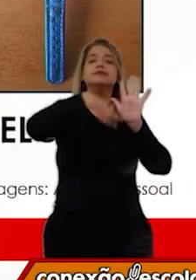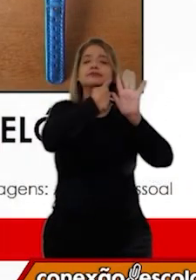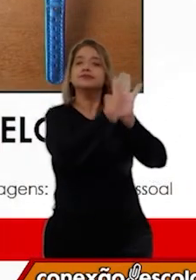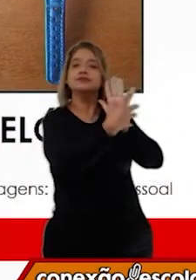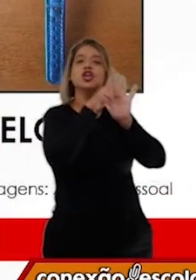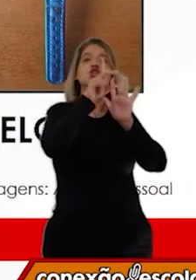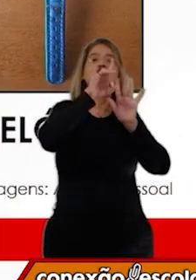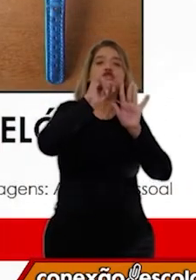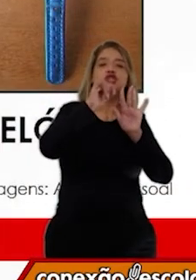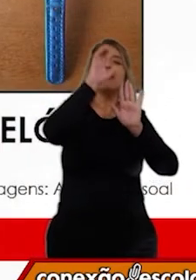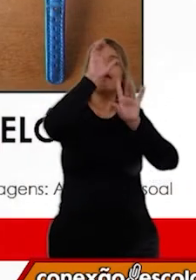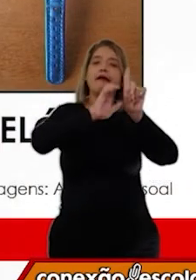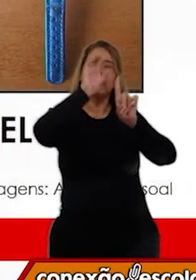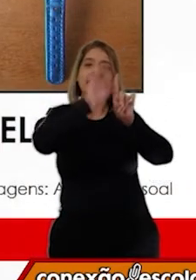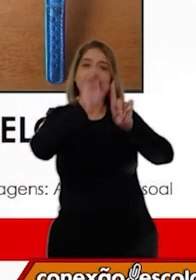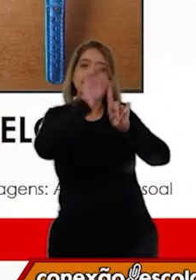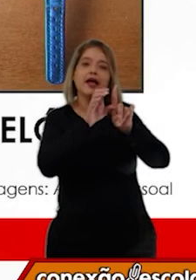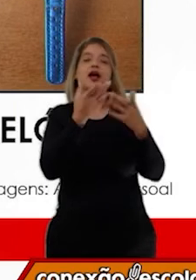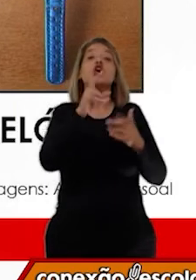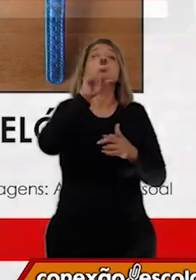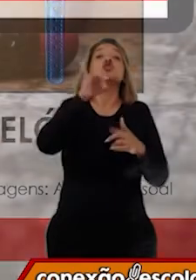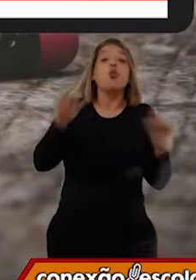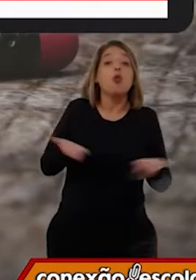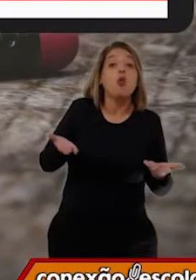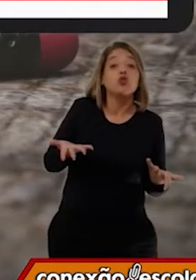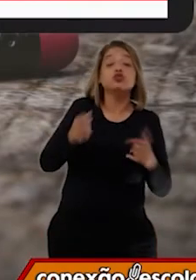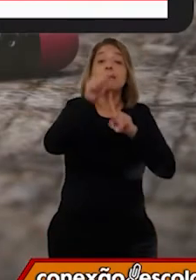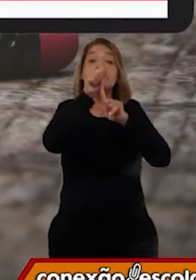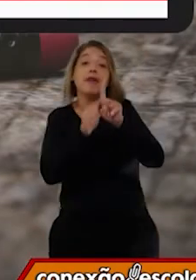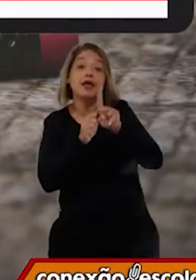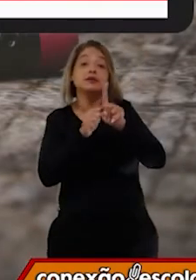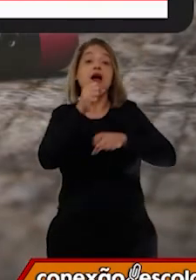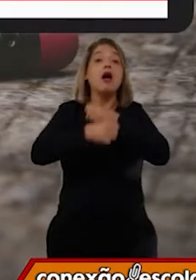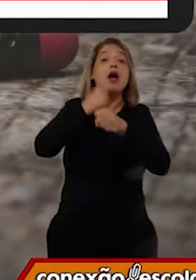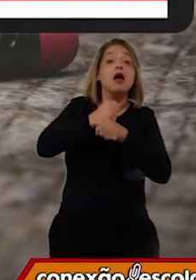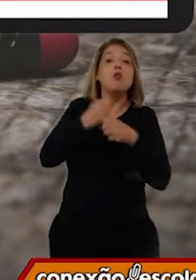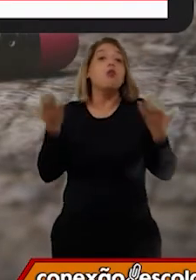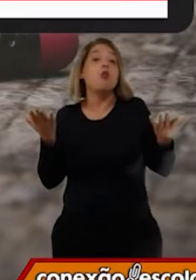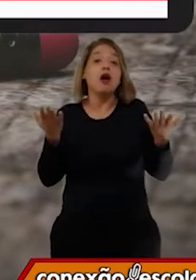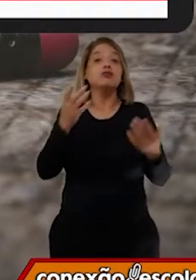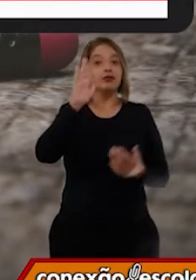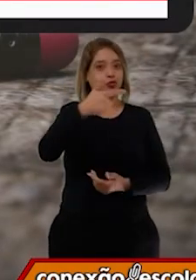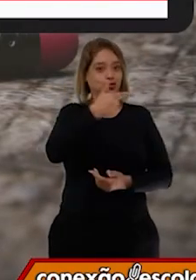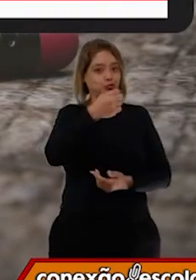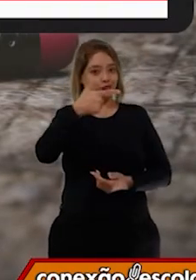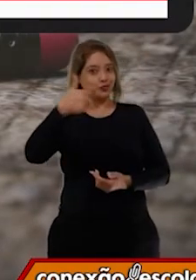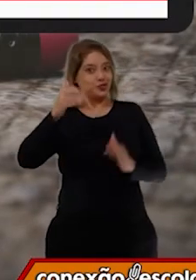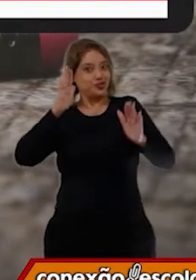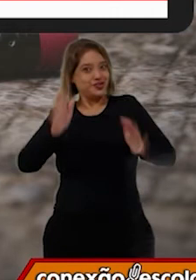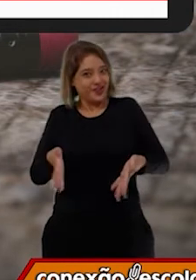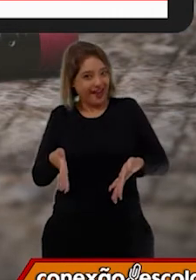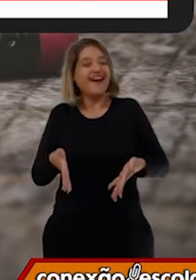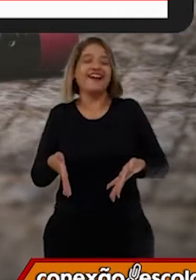calendário também. Que dia é hoje, que mês, que ano nós estamos. 2021 já, né?